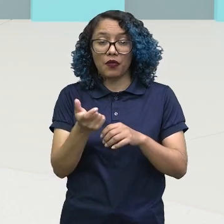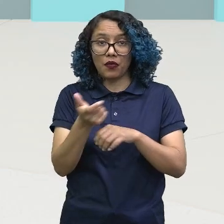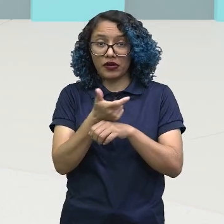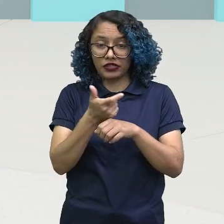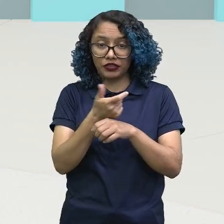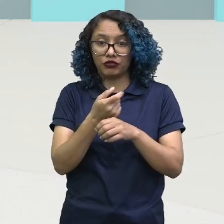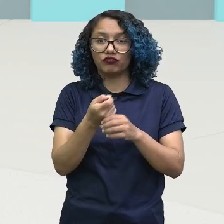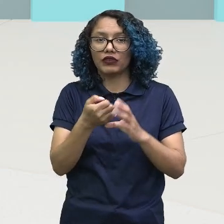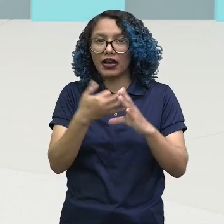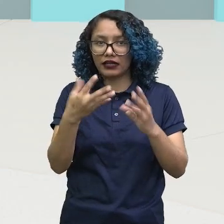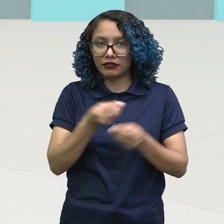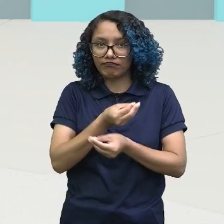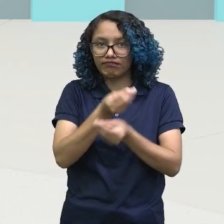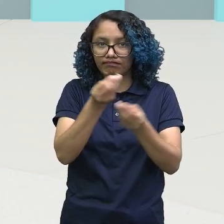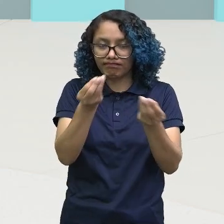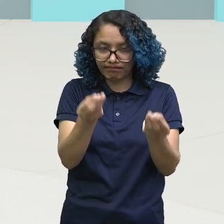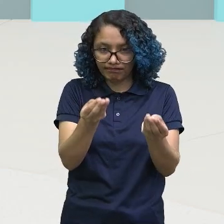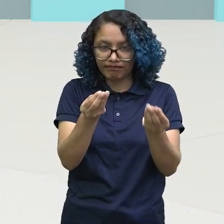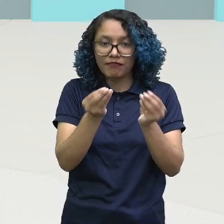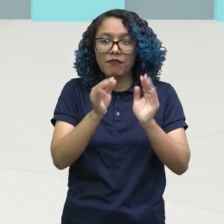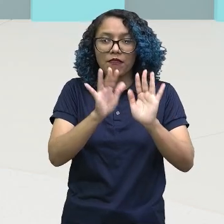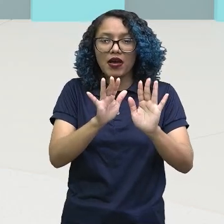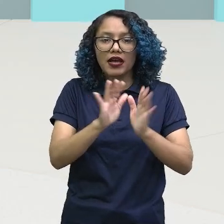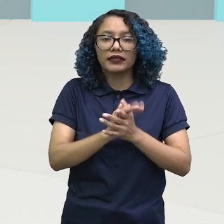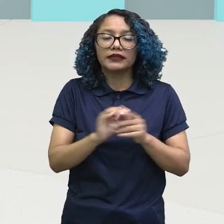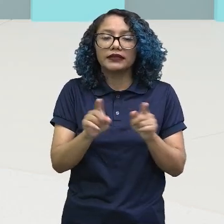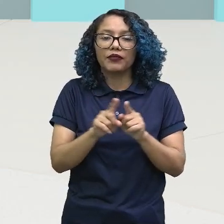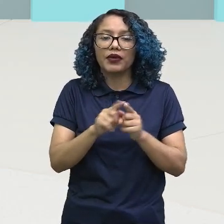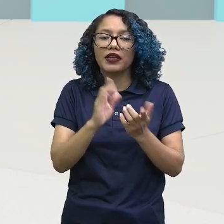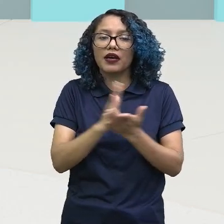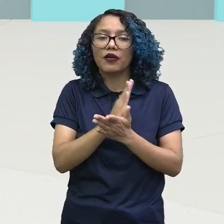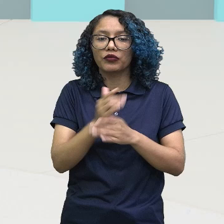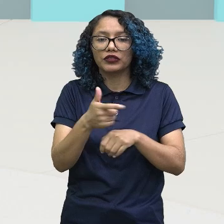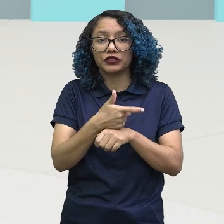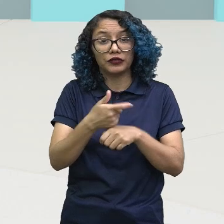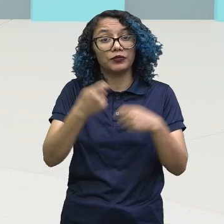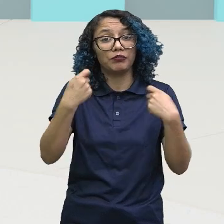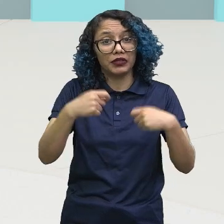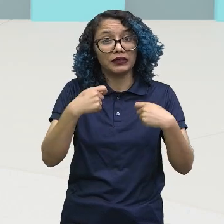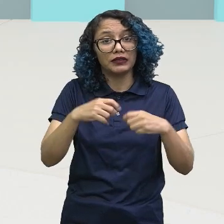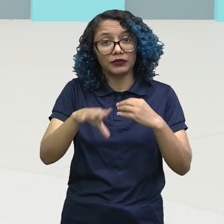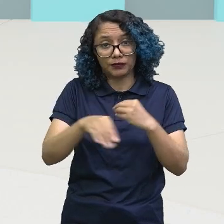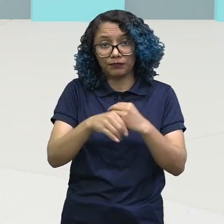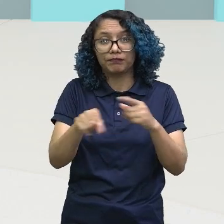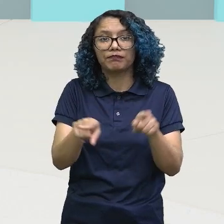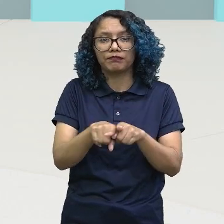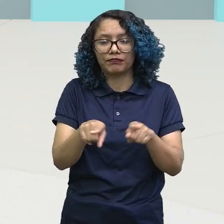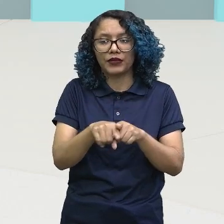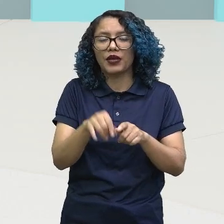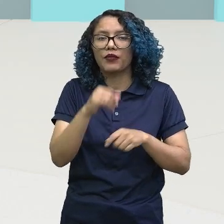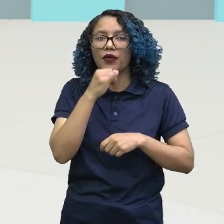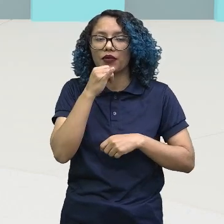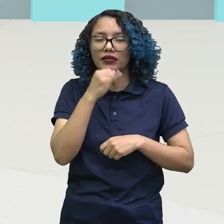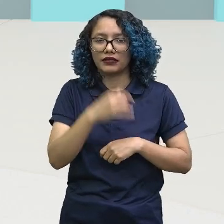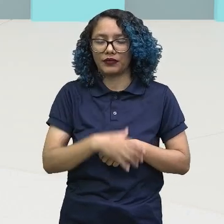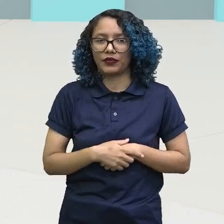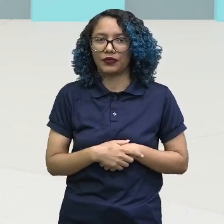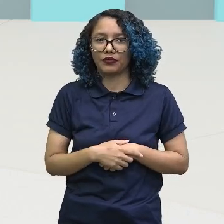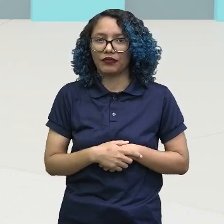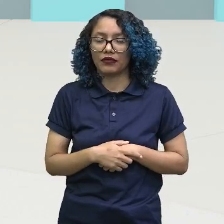E existem alguns adjetivos que vão pedir complemento. Olha só. Milena